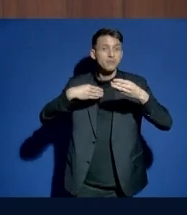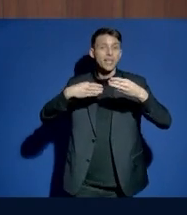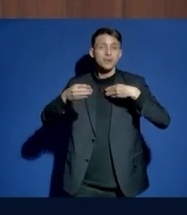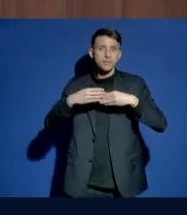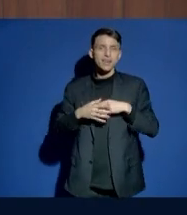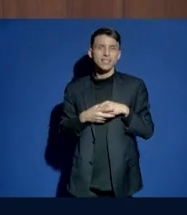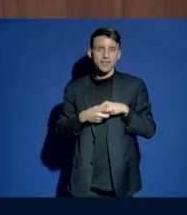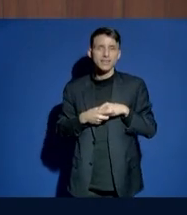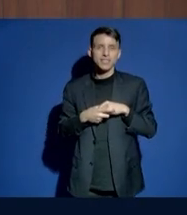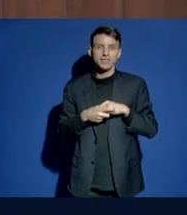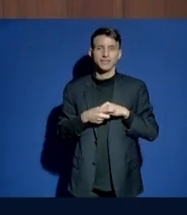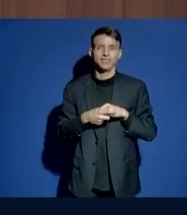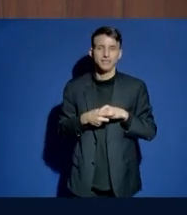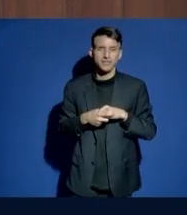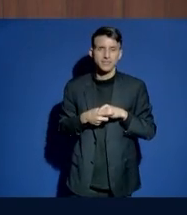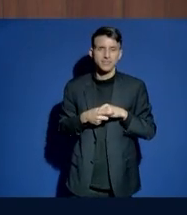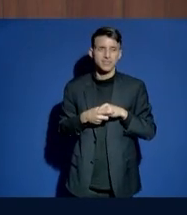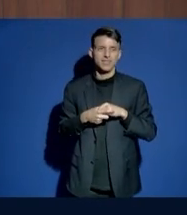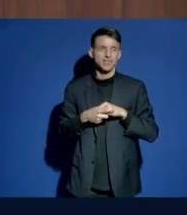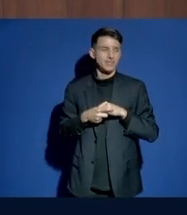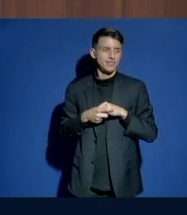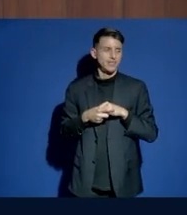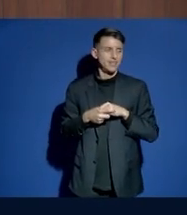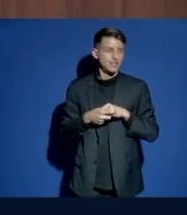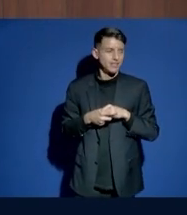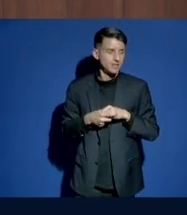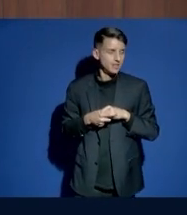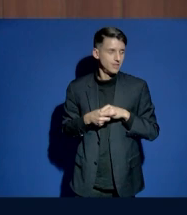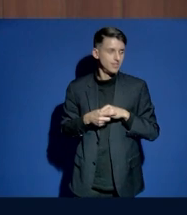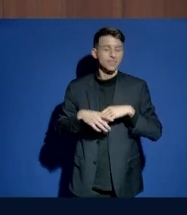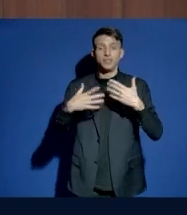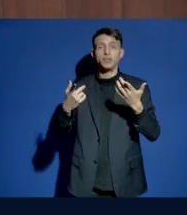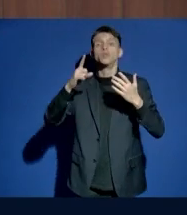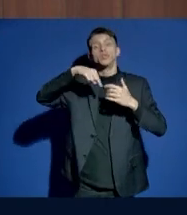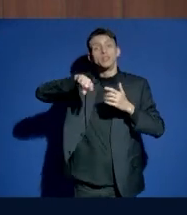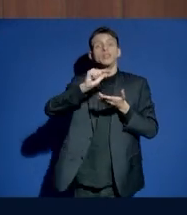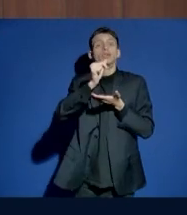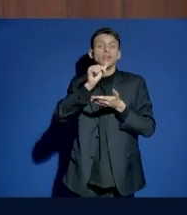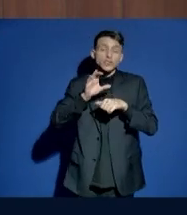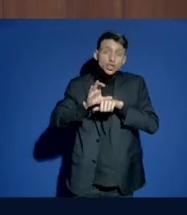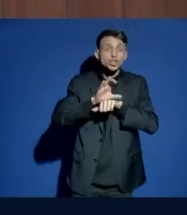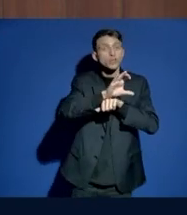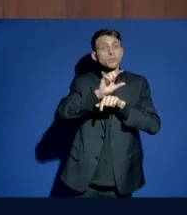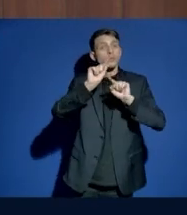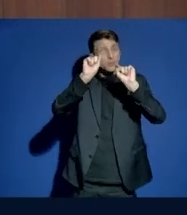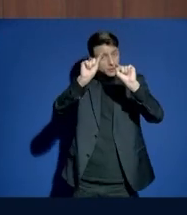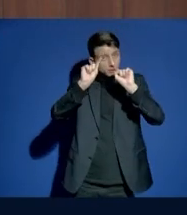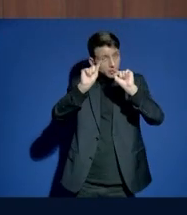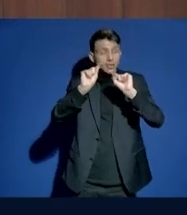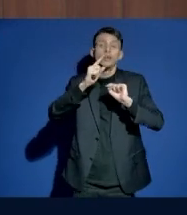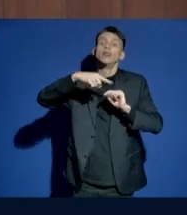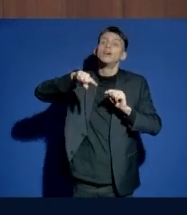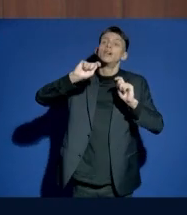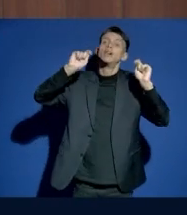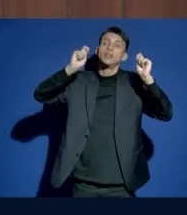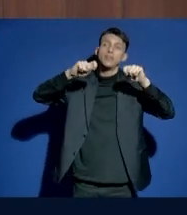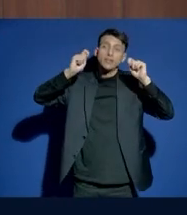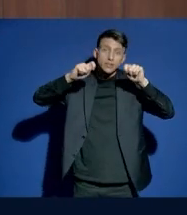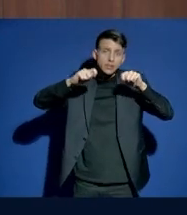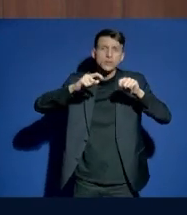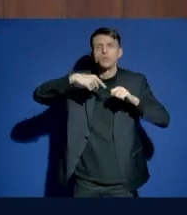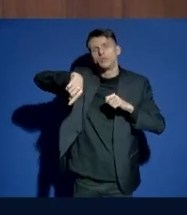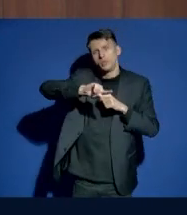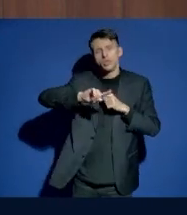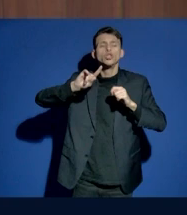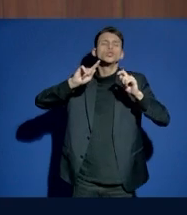nós investimos no Talento das pessoas nós investimos na capacidade produtiva Como Eles não conseguem disputar